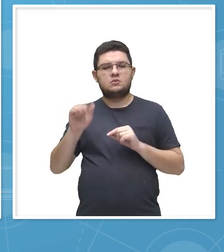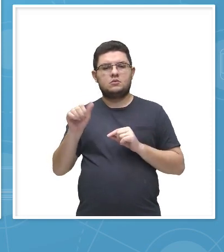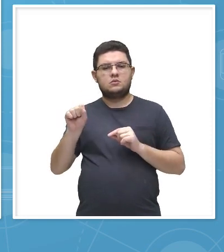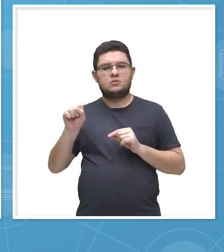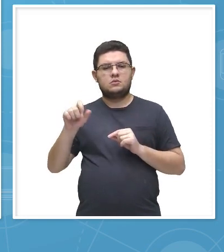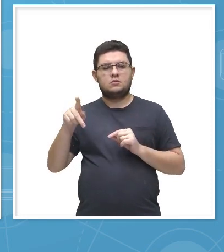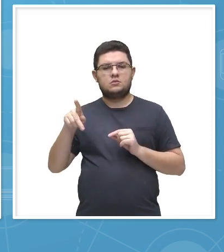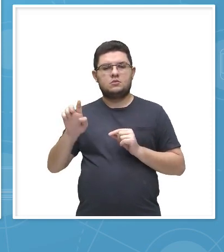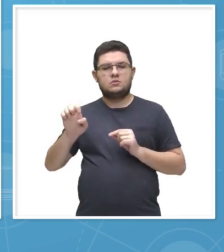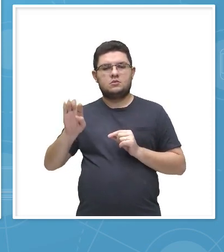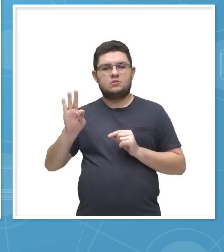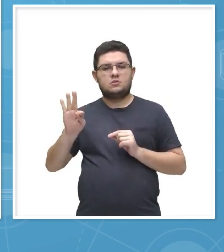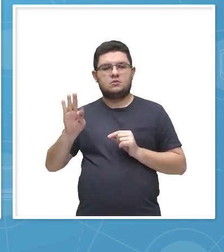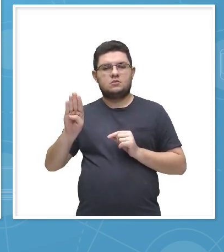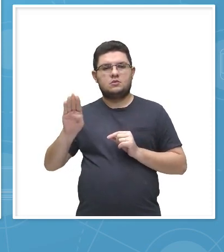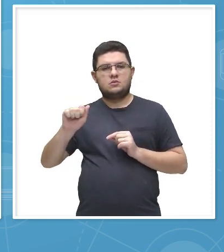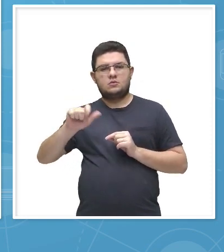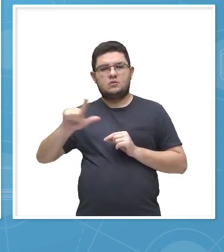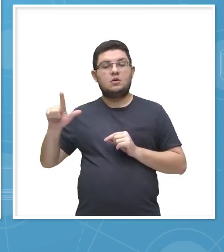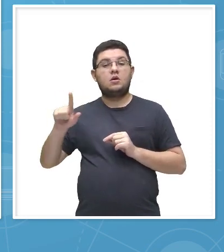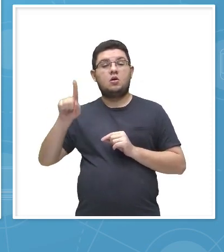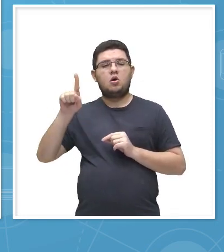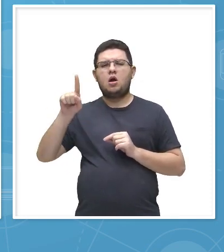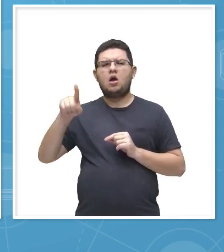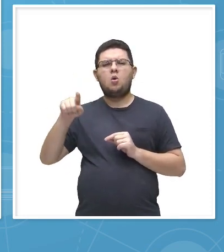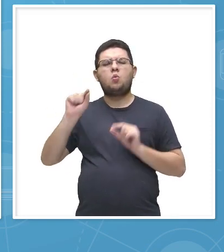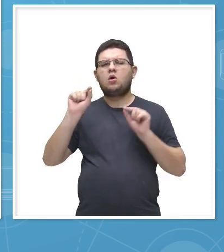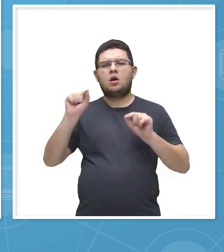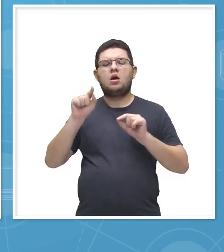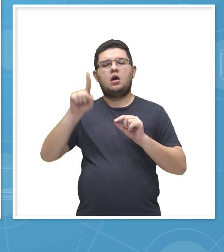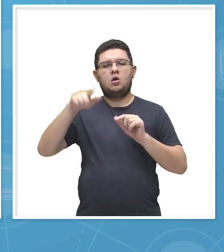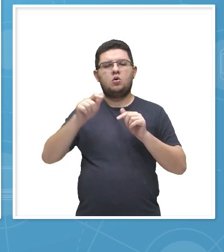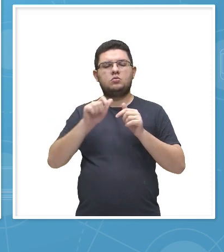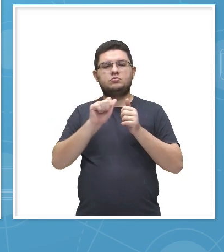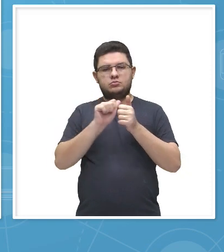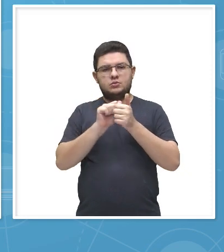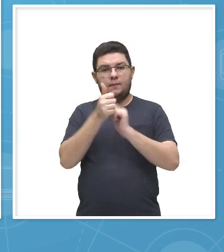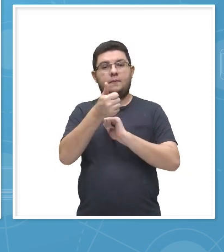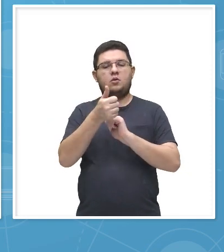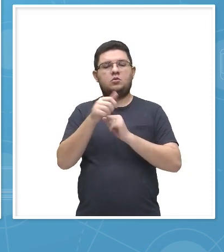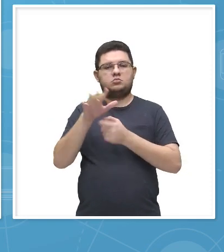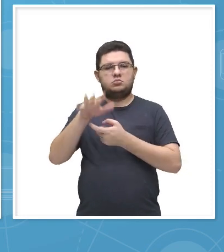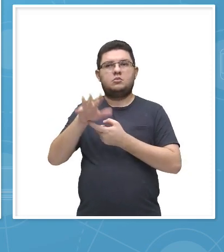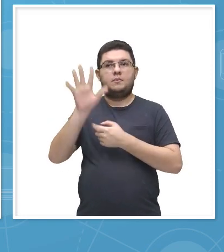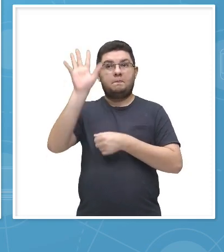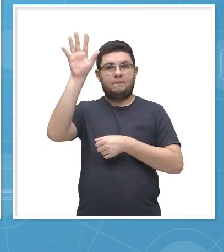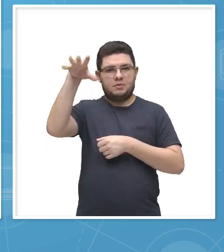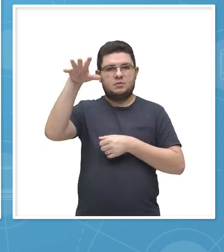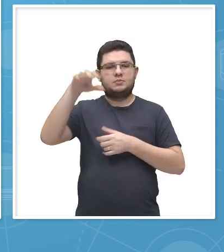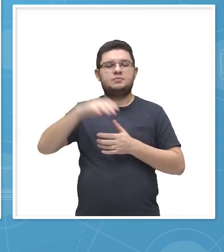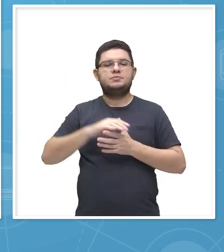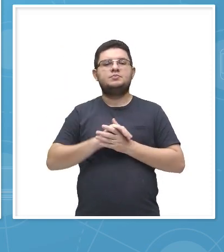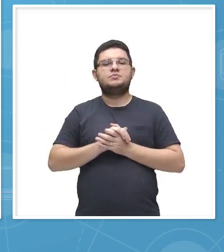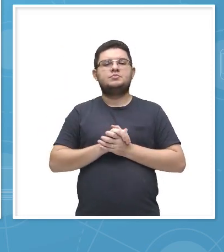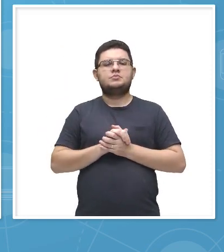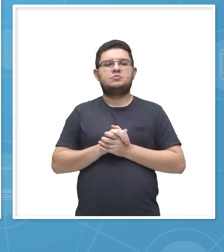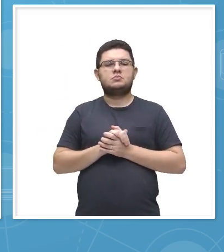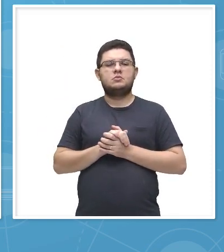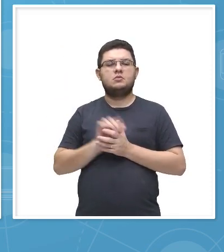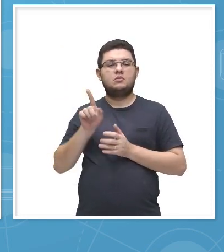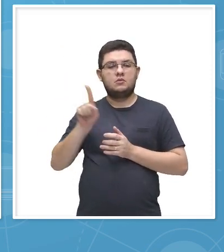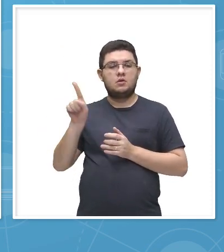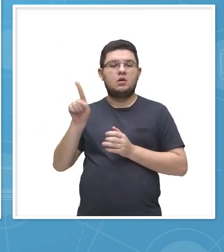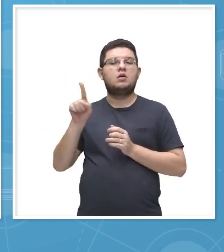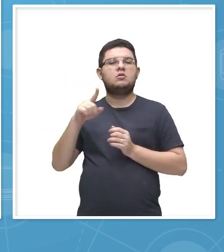não é como se a gente tem que observar também essa informação que importante para que a gente possa colocar o verbo correto se é best Xbox tem que colocar um